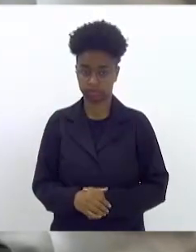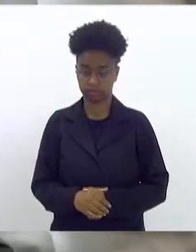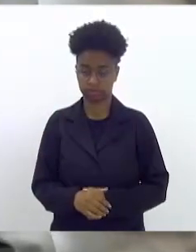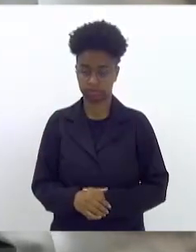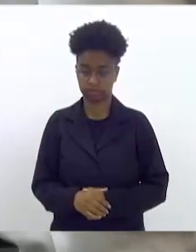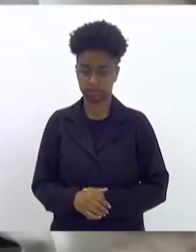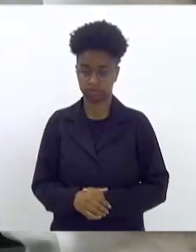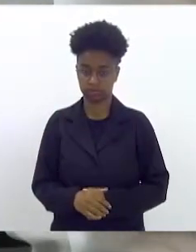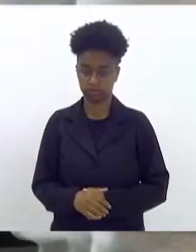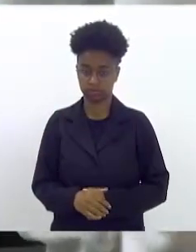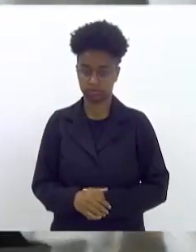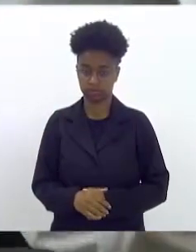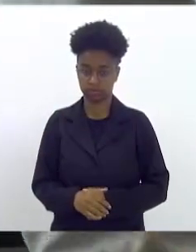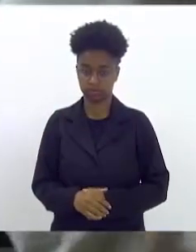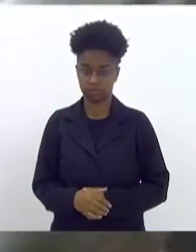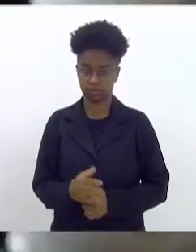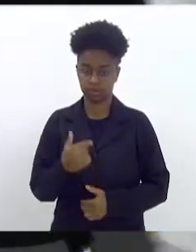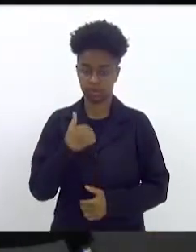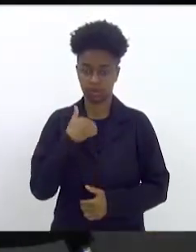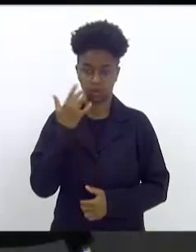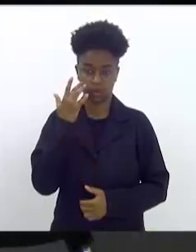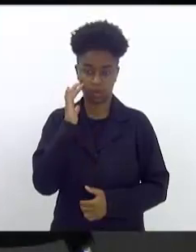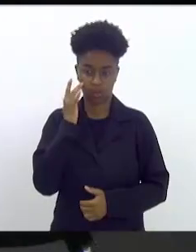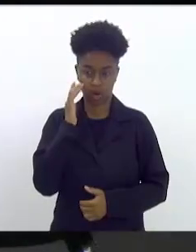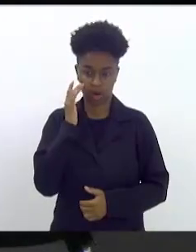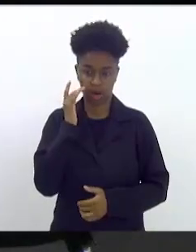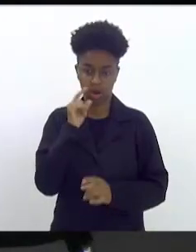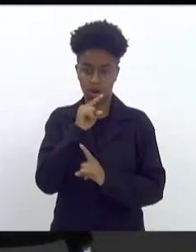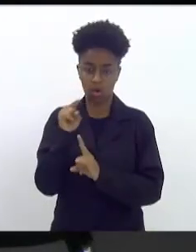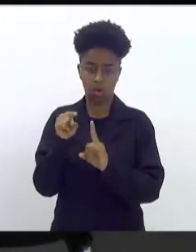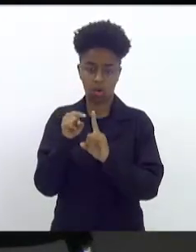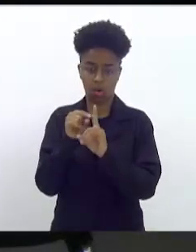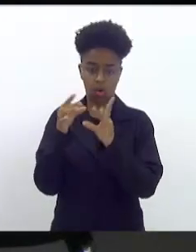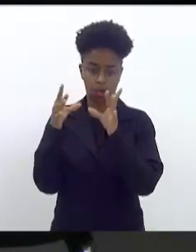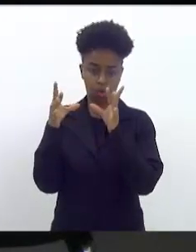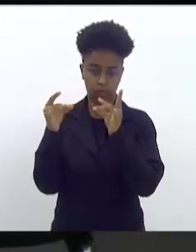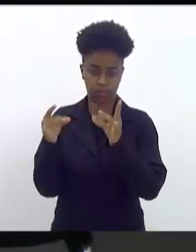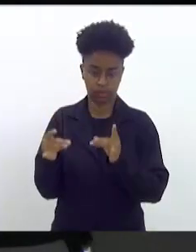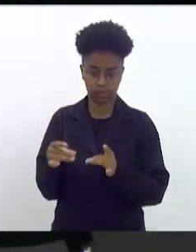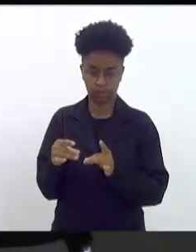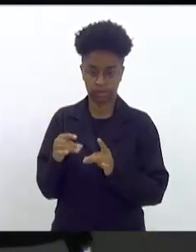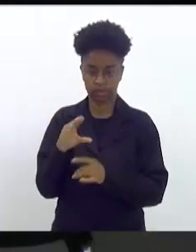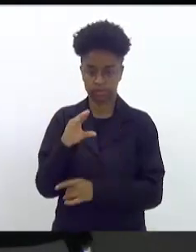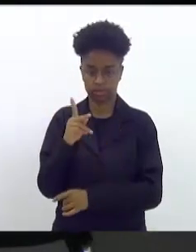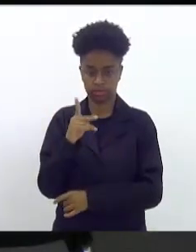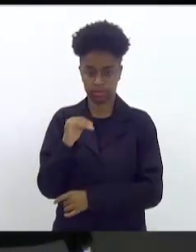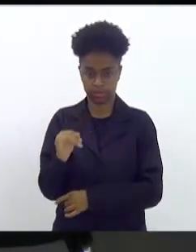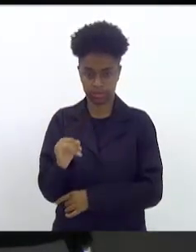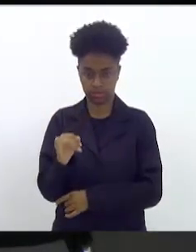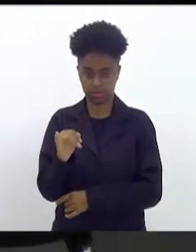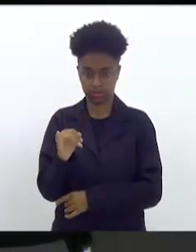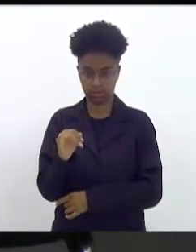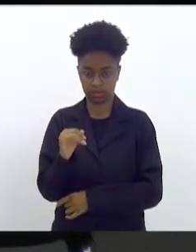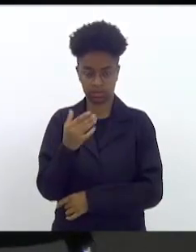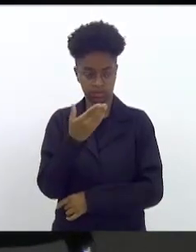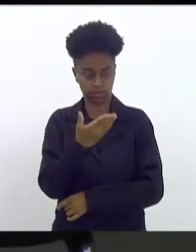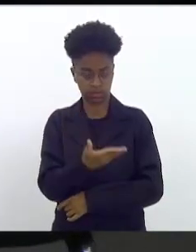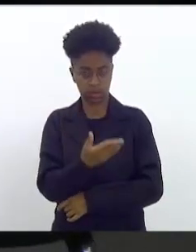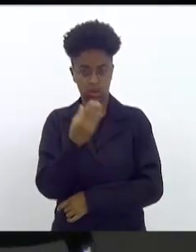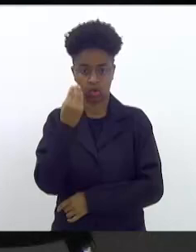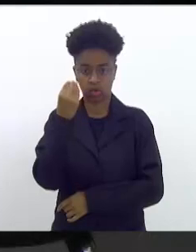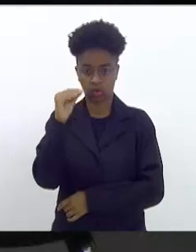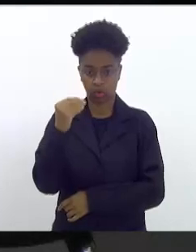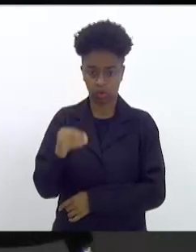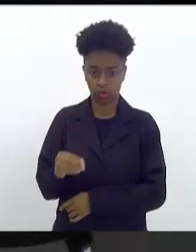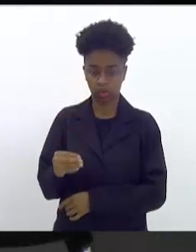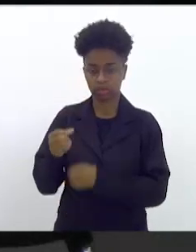Eu acho que aqui no objetivos específicos da CPI, quando a senhora coloca descrever